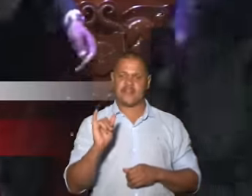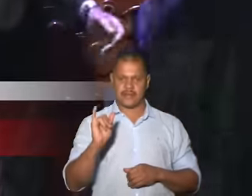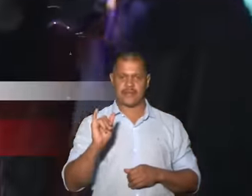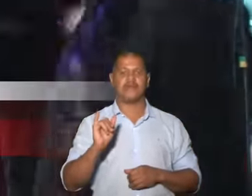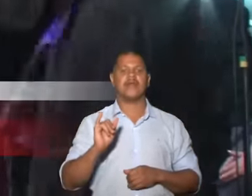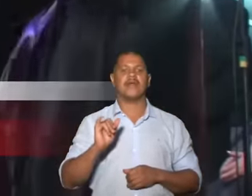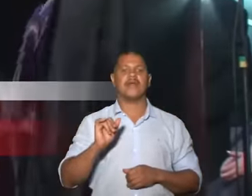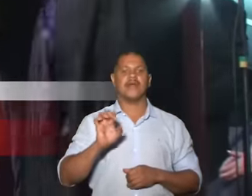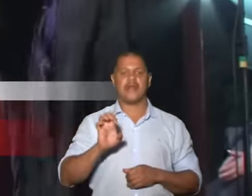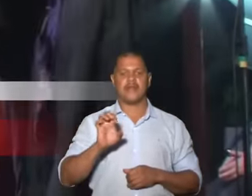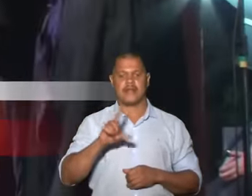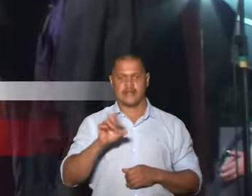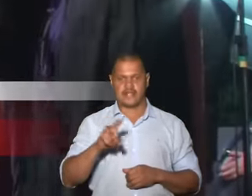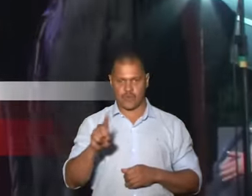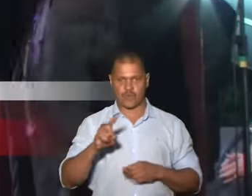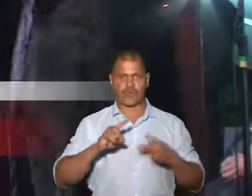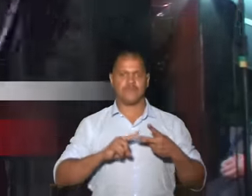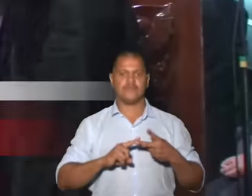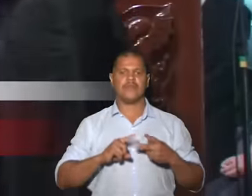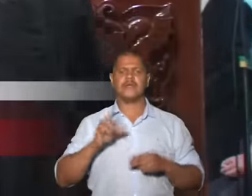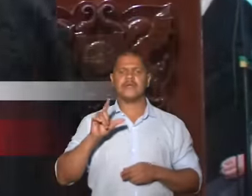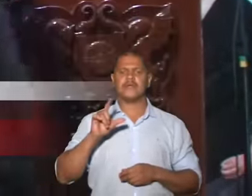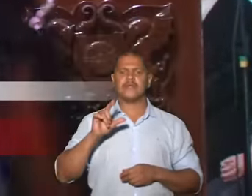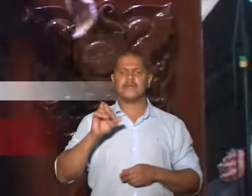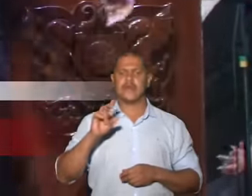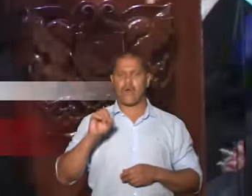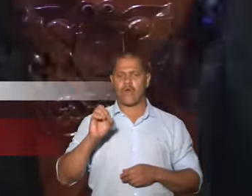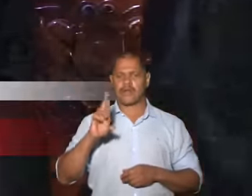Crislaine Mota Mendes,